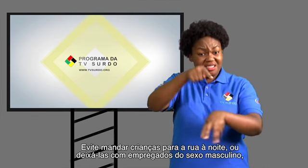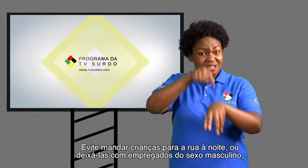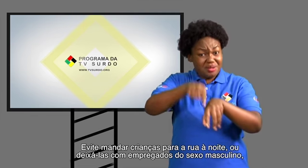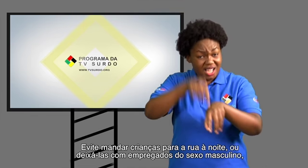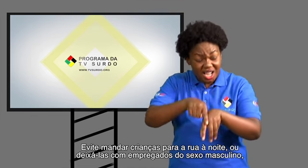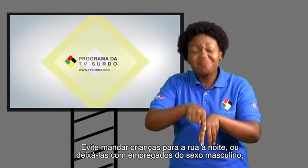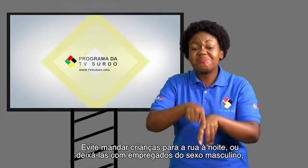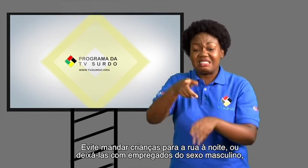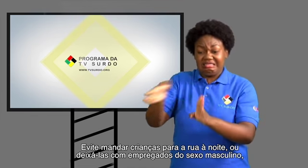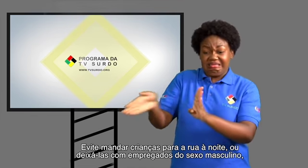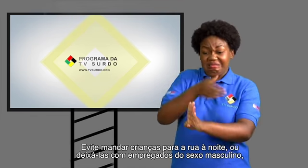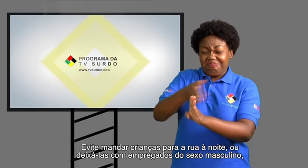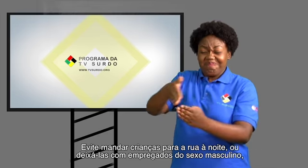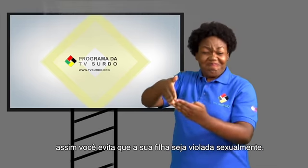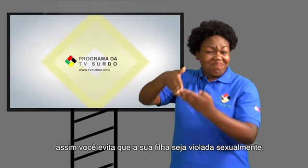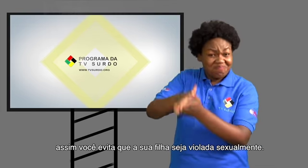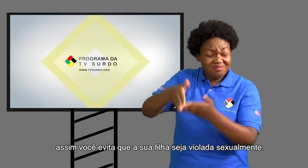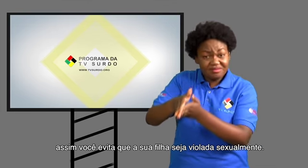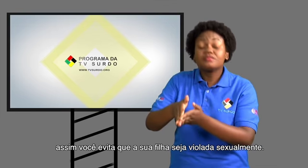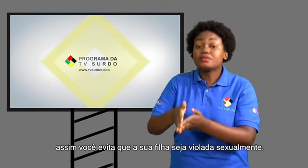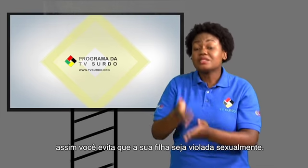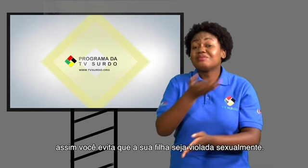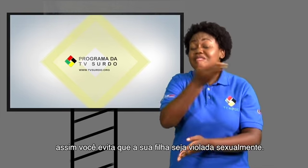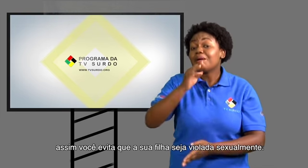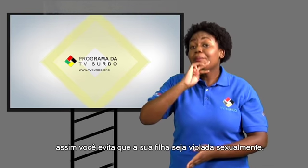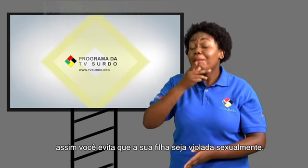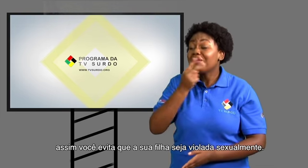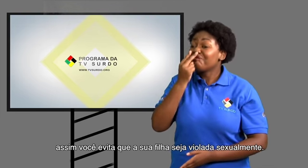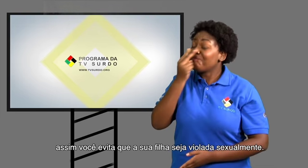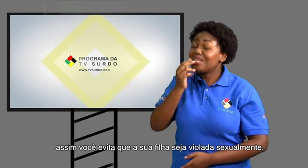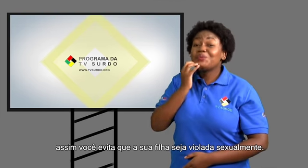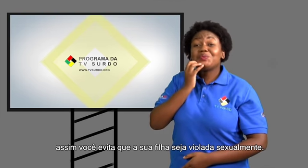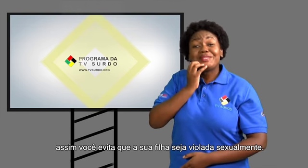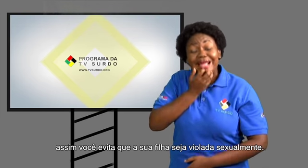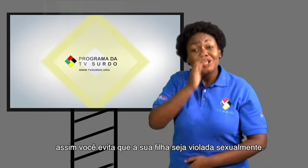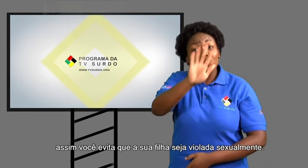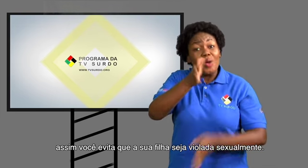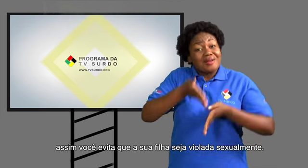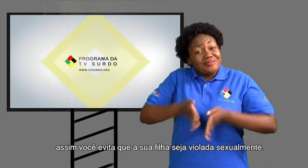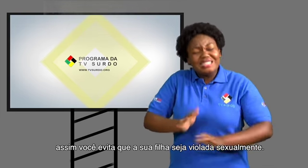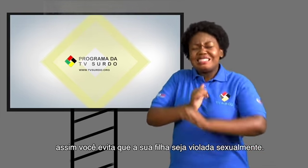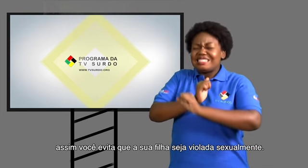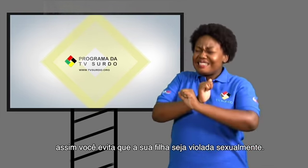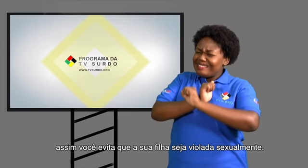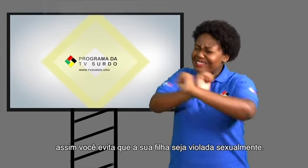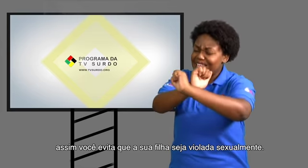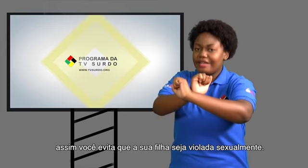-las com os empregados do sexo masculino. Assim, você evita que a sua filha seja violada sexualmente.